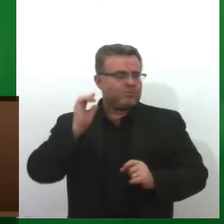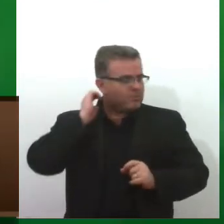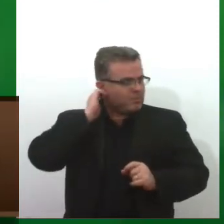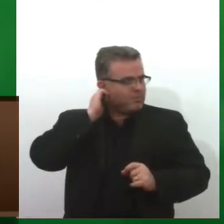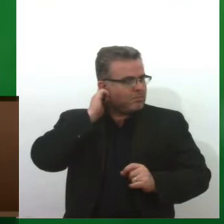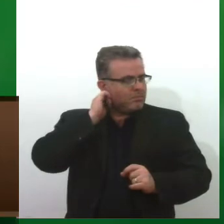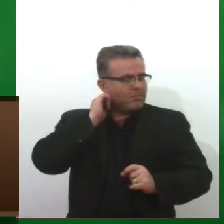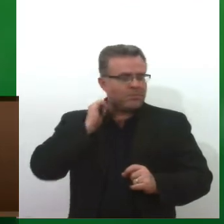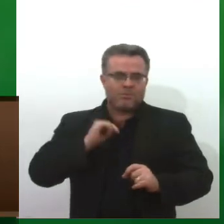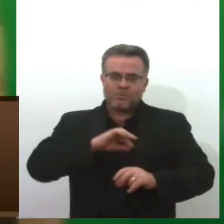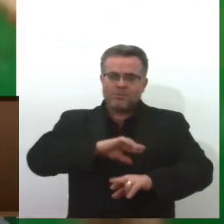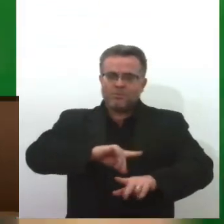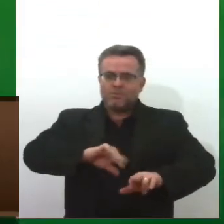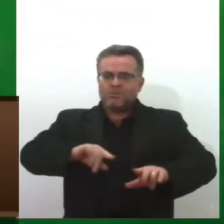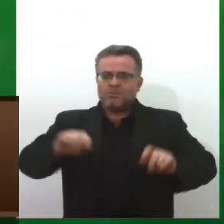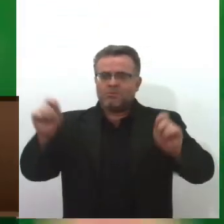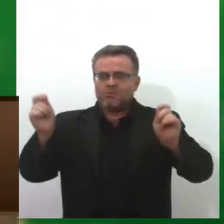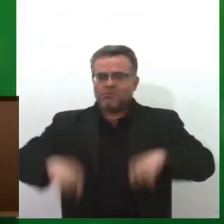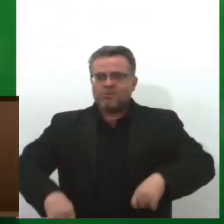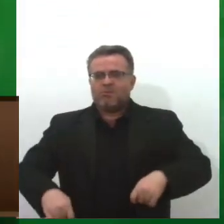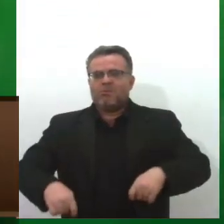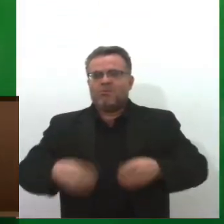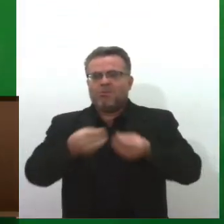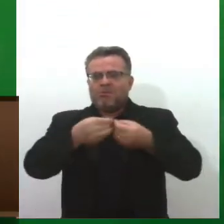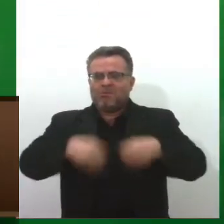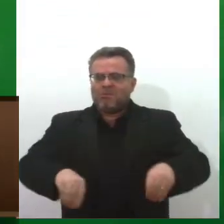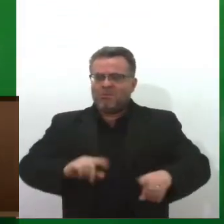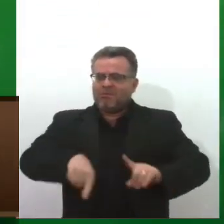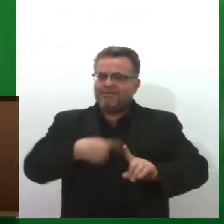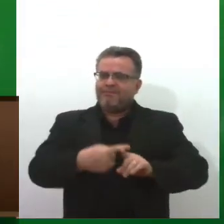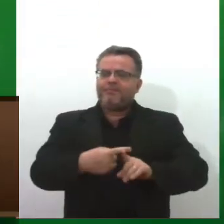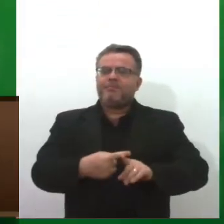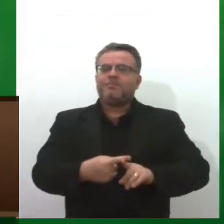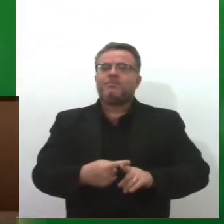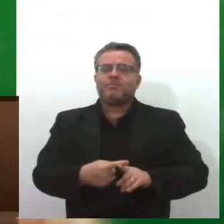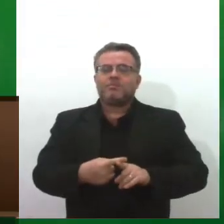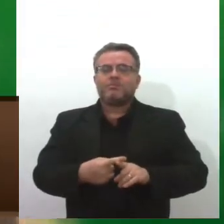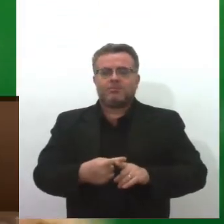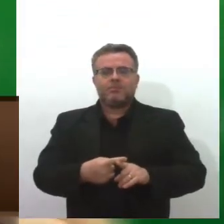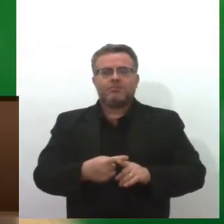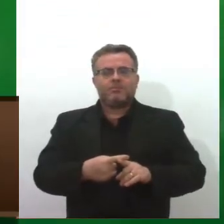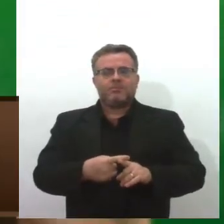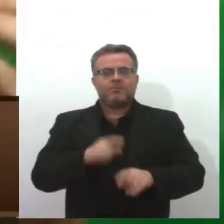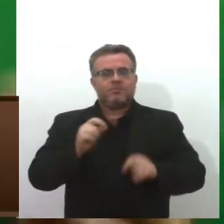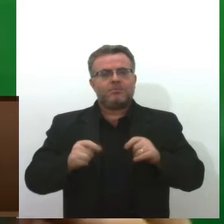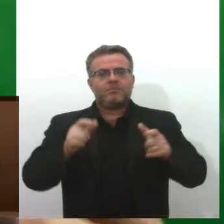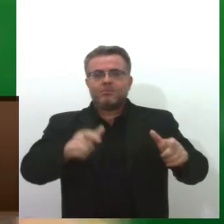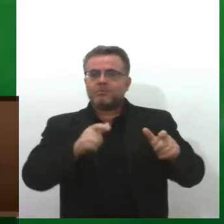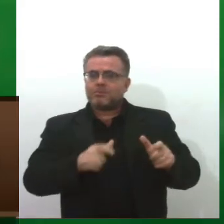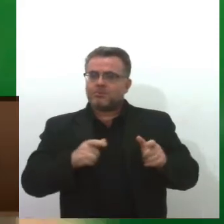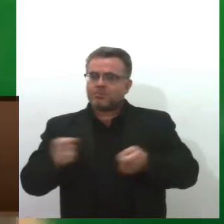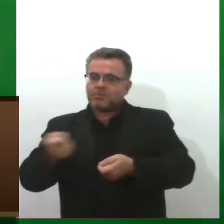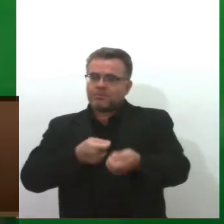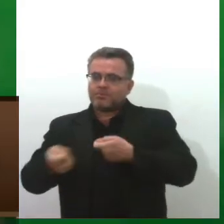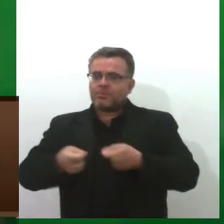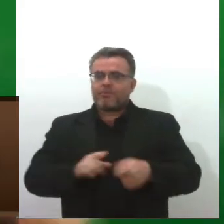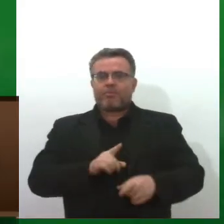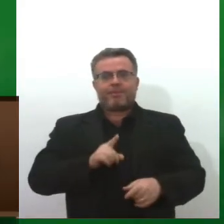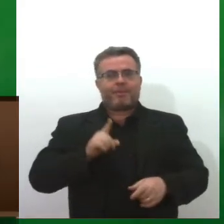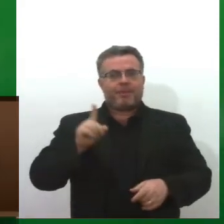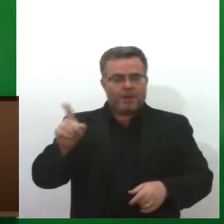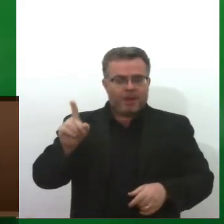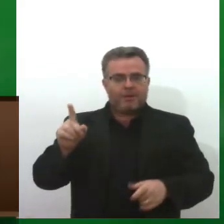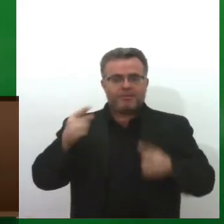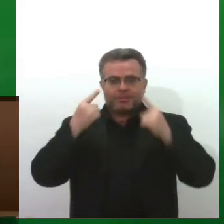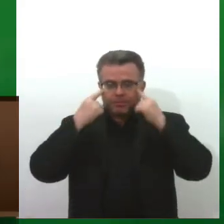insumos, que isso acaba prejudicando ainda mais, até porque em alguns mercados, a China, onde teve o